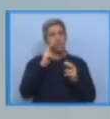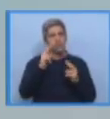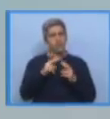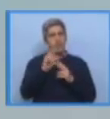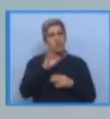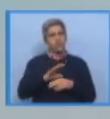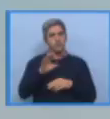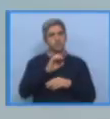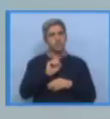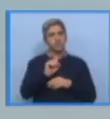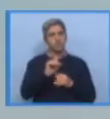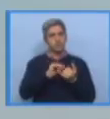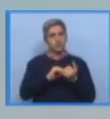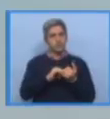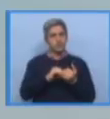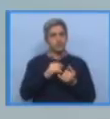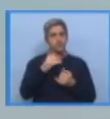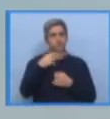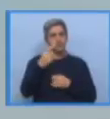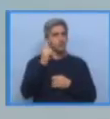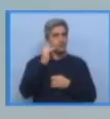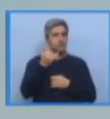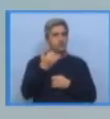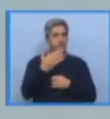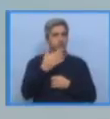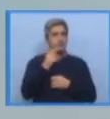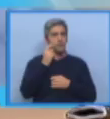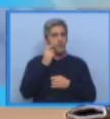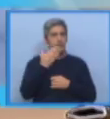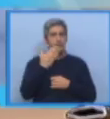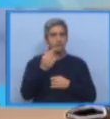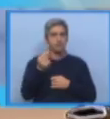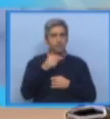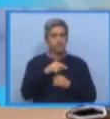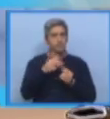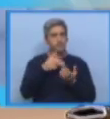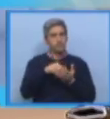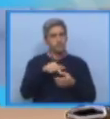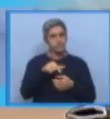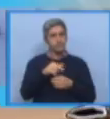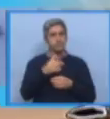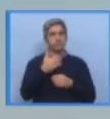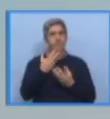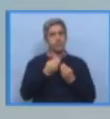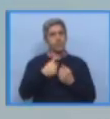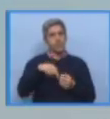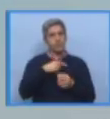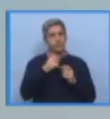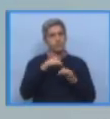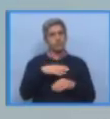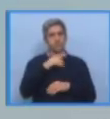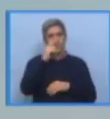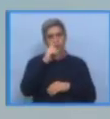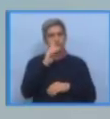encontro nacional da vossa associação, previsto para o próximo dia 21 de abril. Obrigado pela sua presença hoje aqui entre nós. A terminar, eu lembro